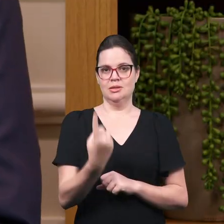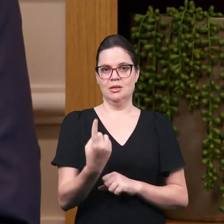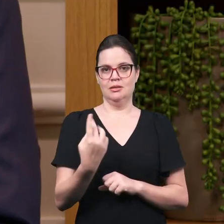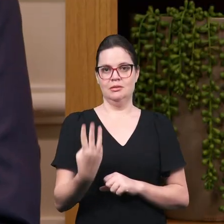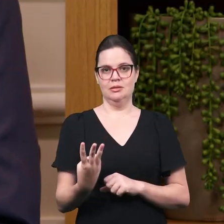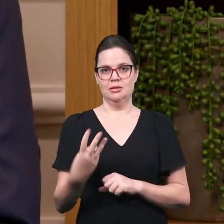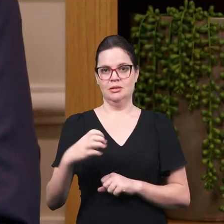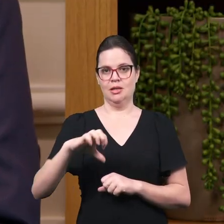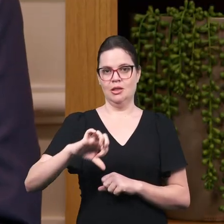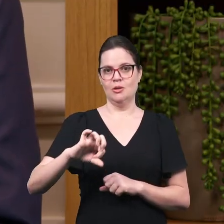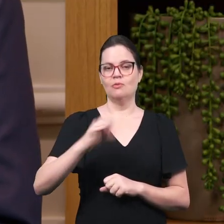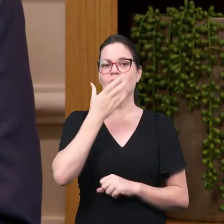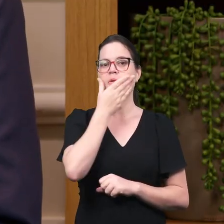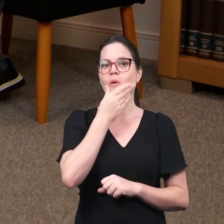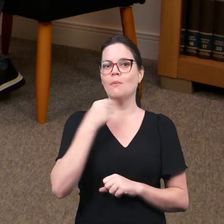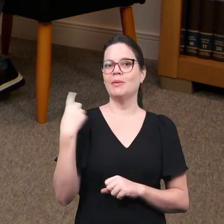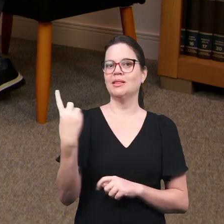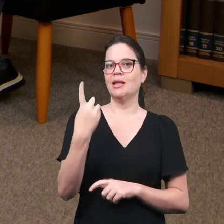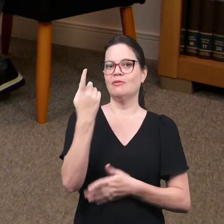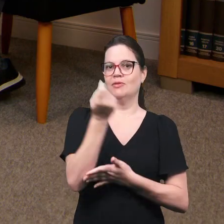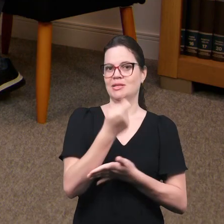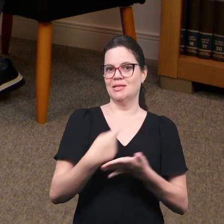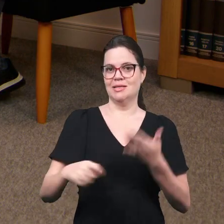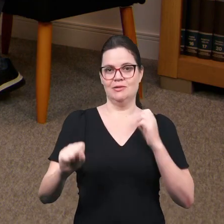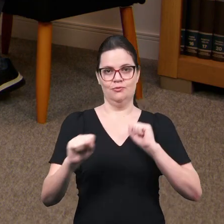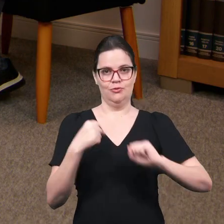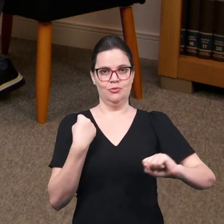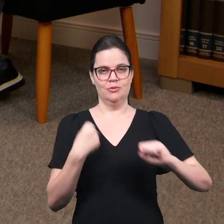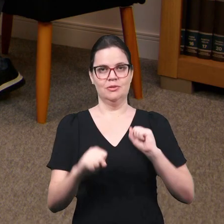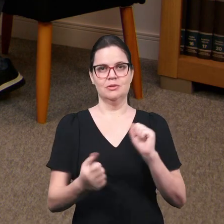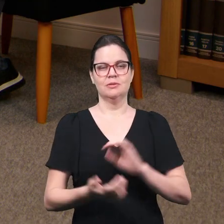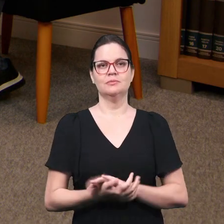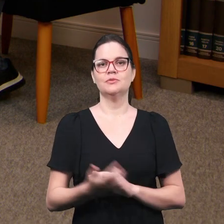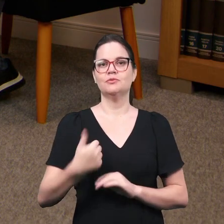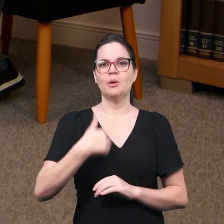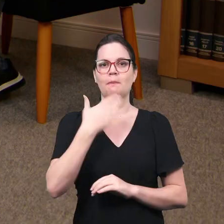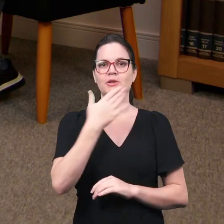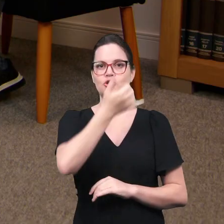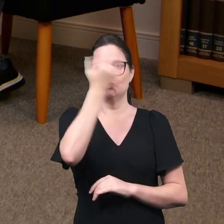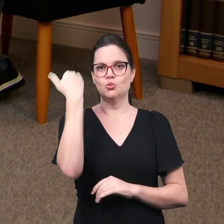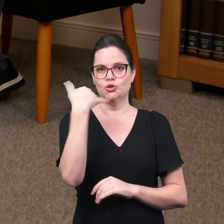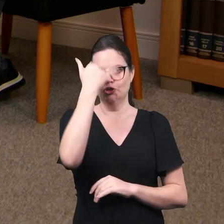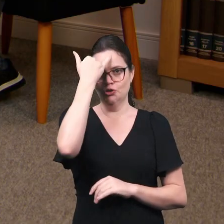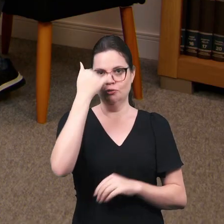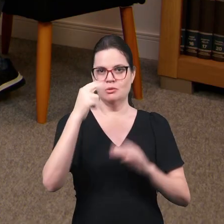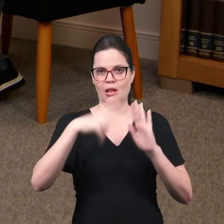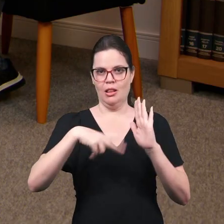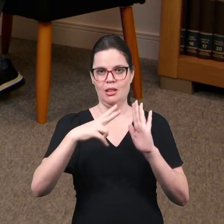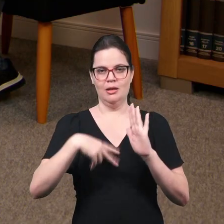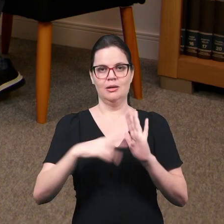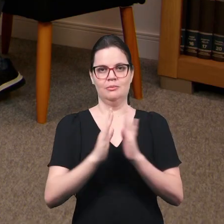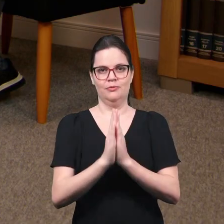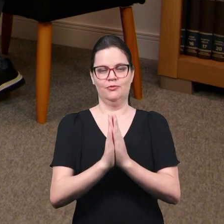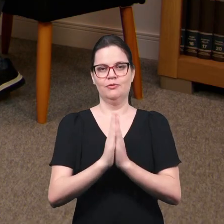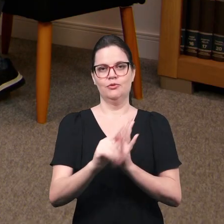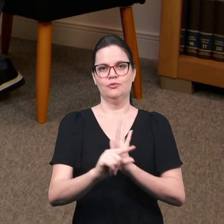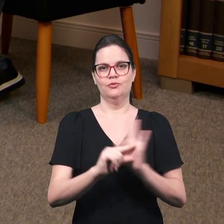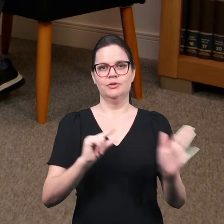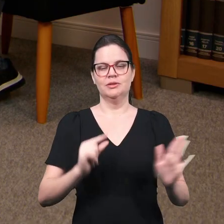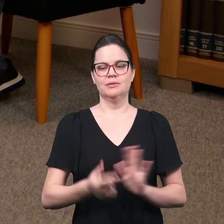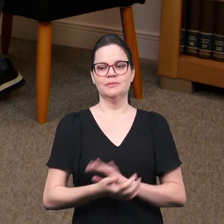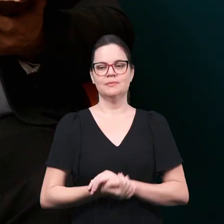139 do rei Davi. Pediria para o ungido Josimar ler para nós o versículo do nosso